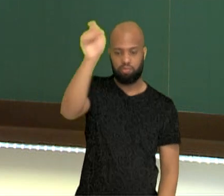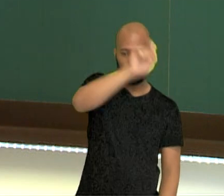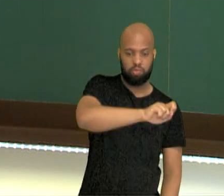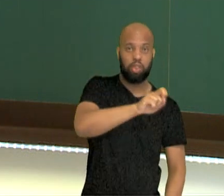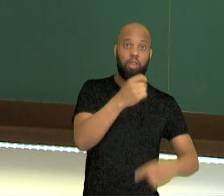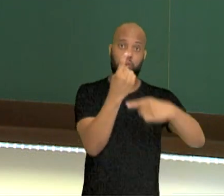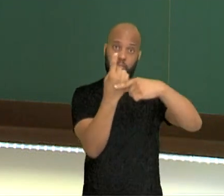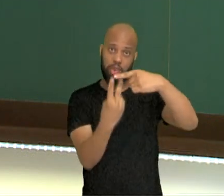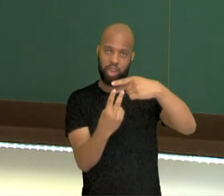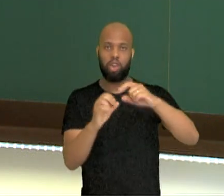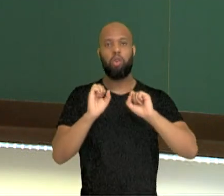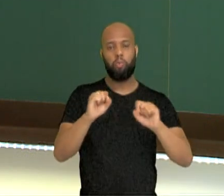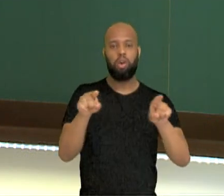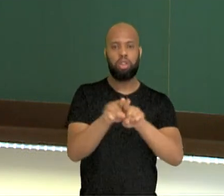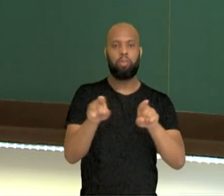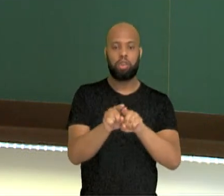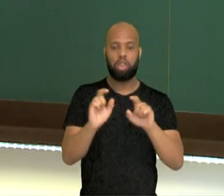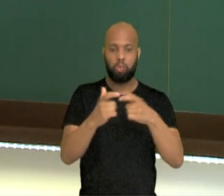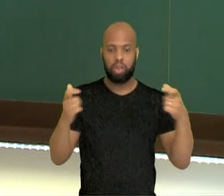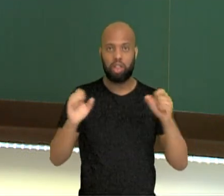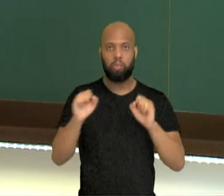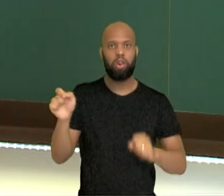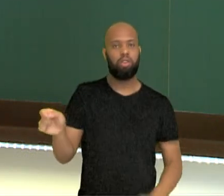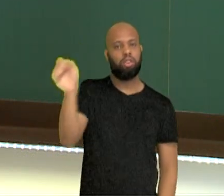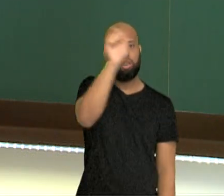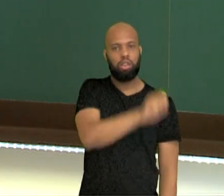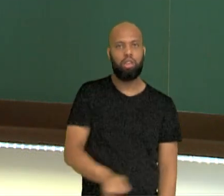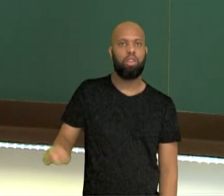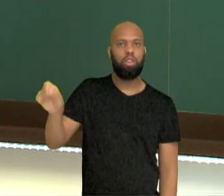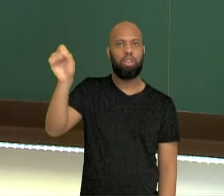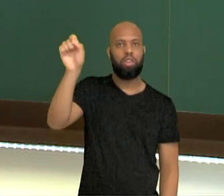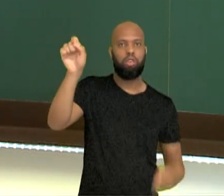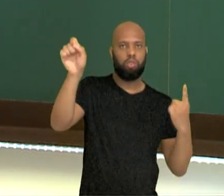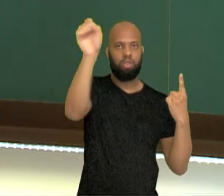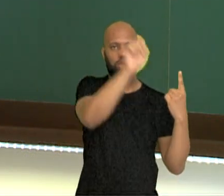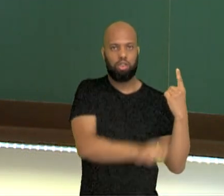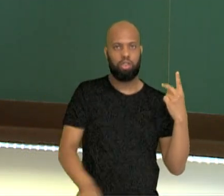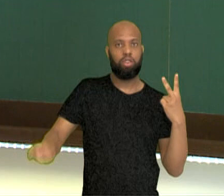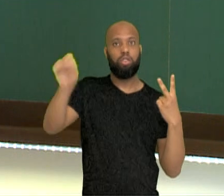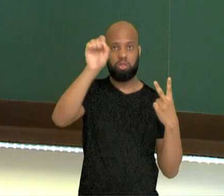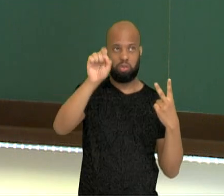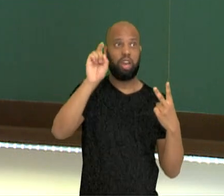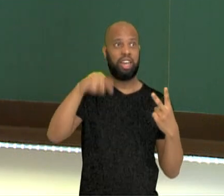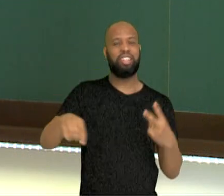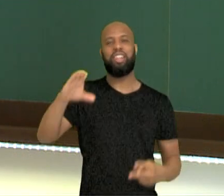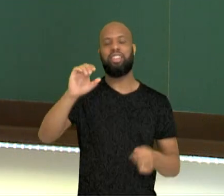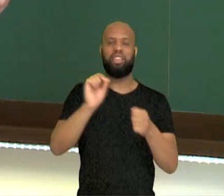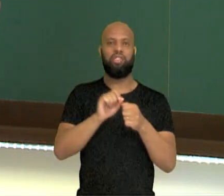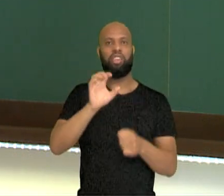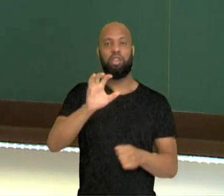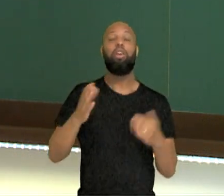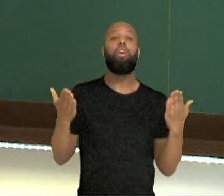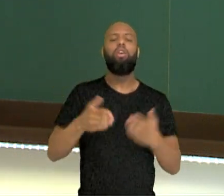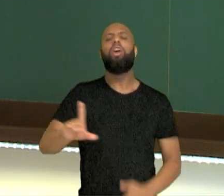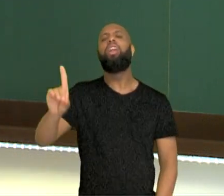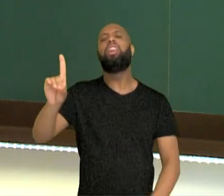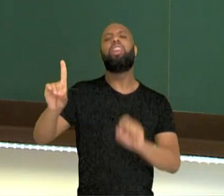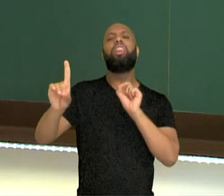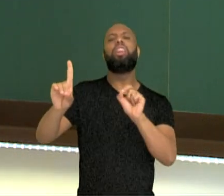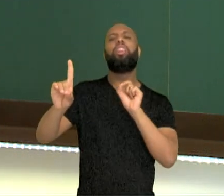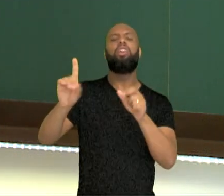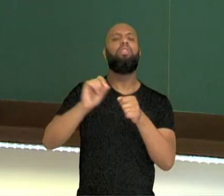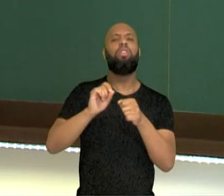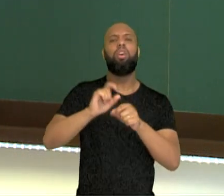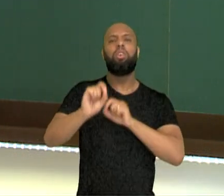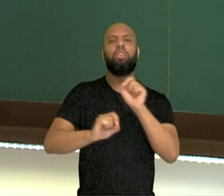ou ele pode ser ampliado, pode ser 2 voltas e assim sucessivamente. E o que o parâmetro D influencia